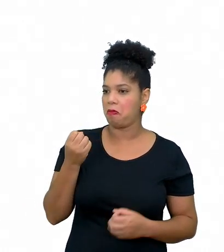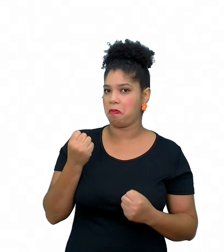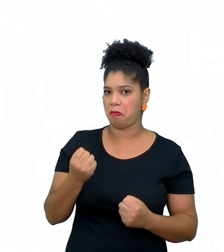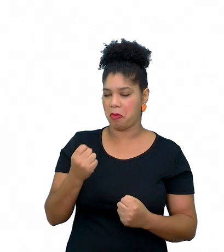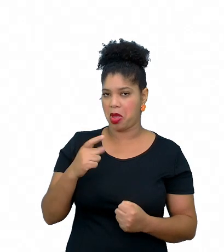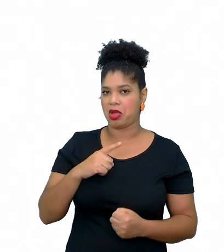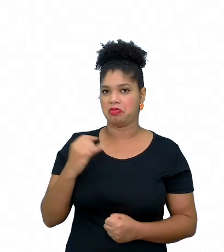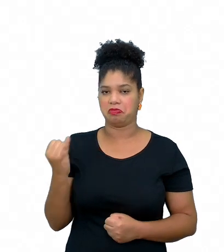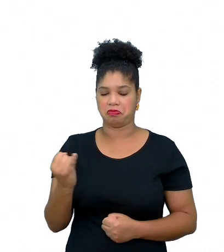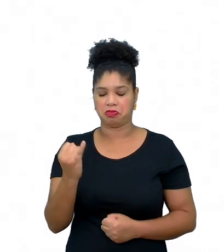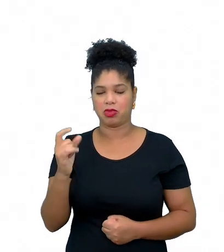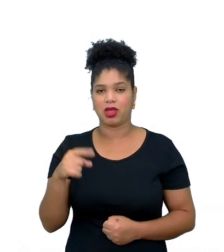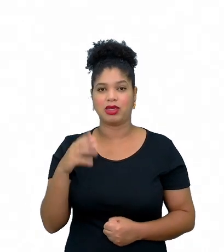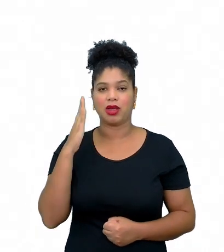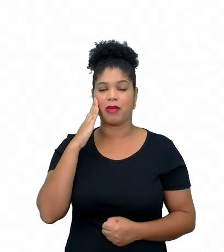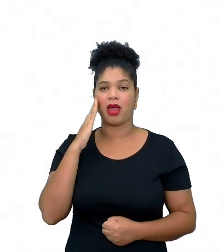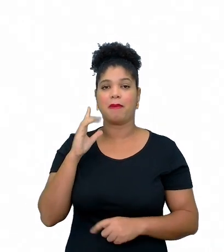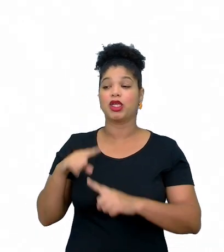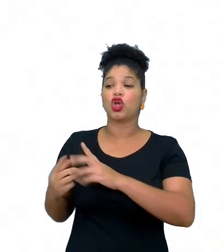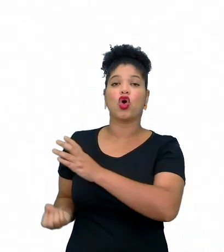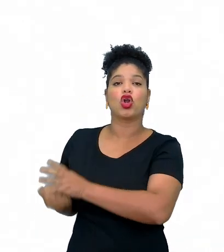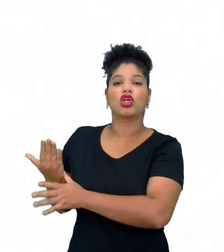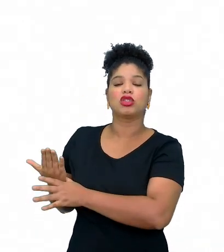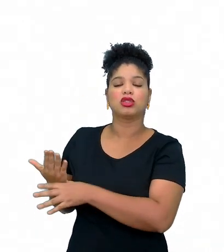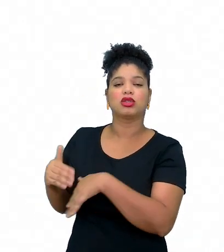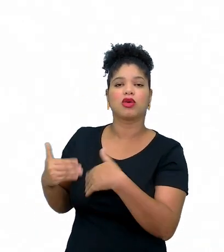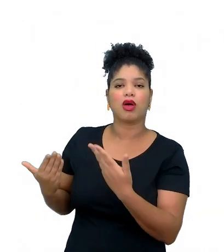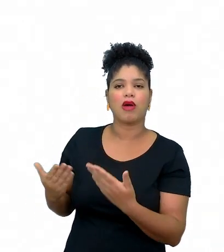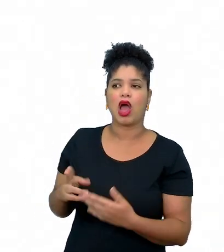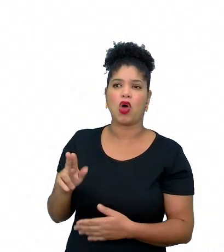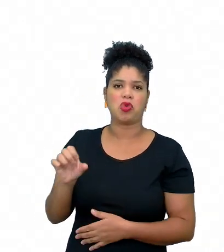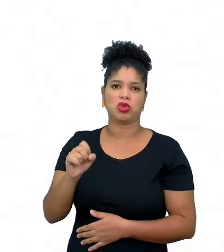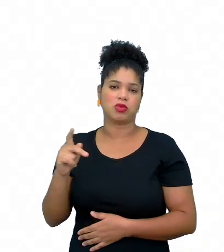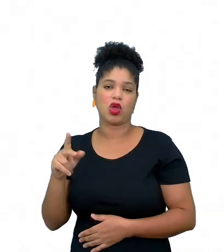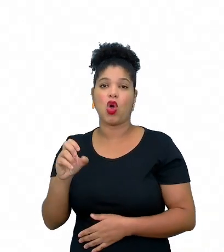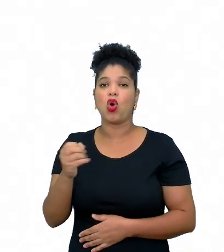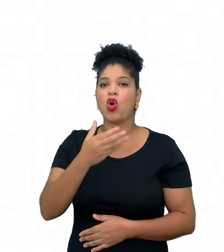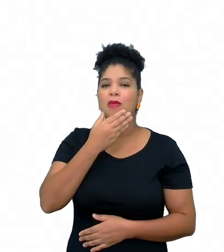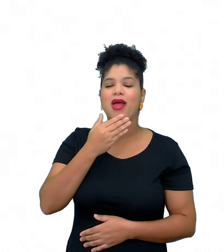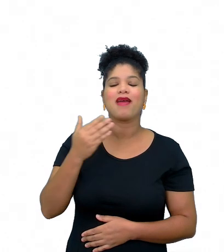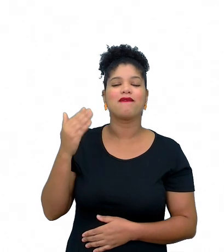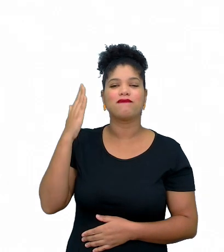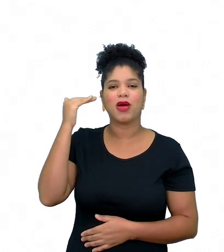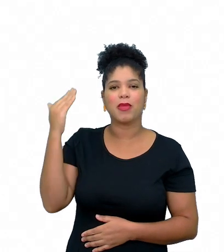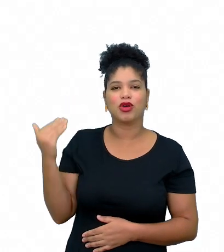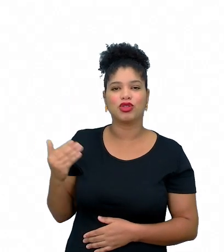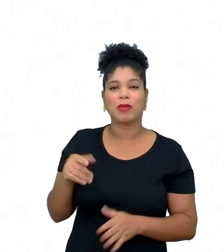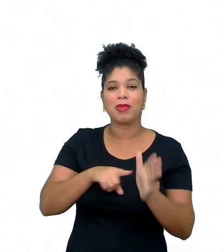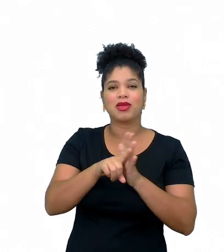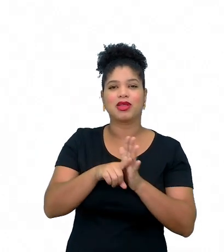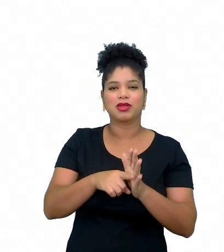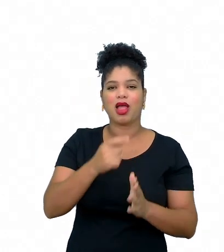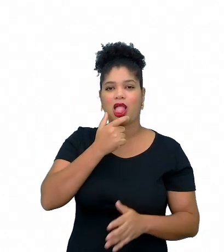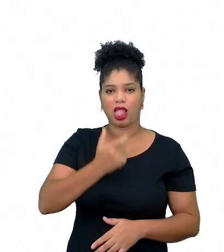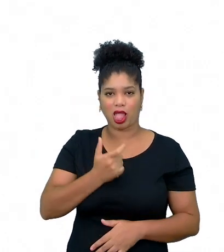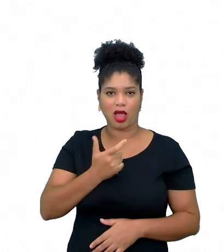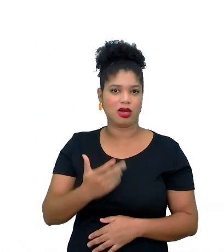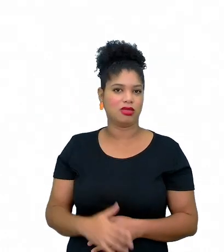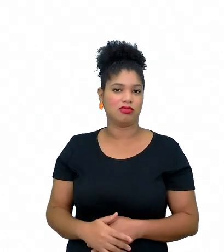origem daquilo. A origem é a USP, a origem é Harvard, a origem é a universidade. Se você